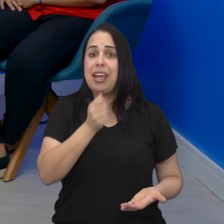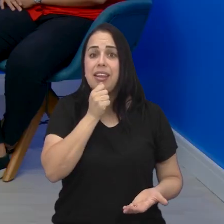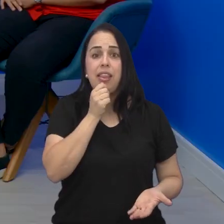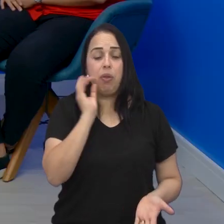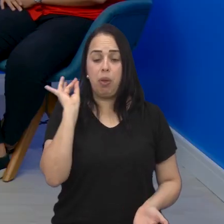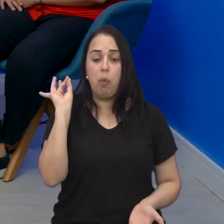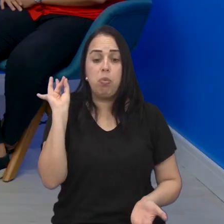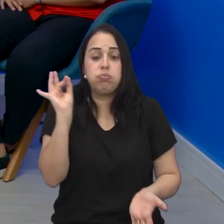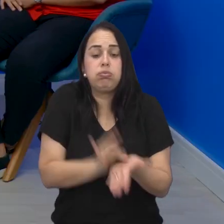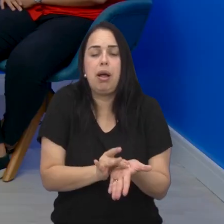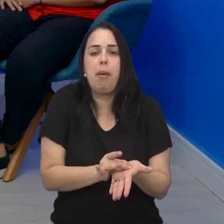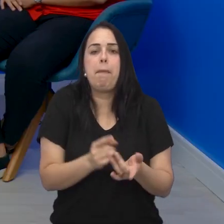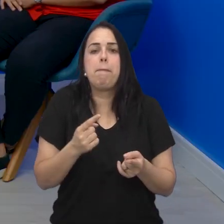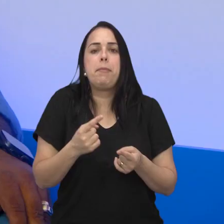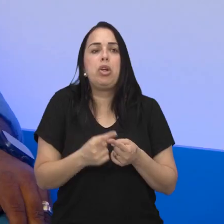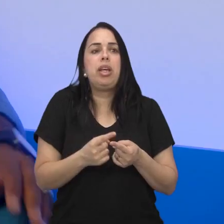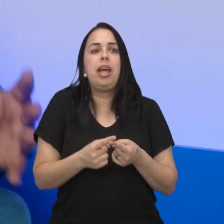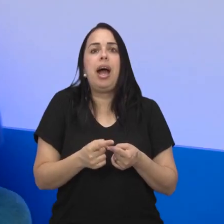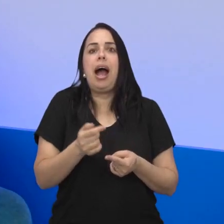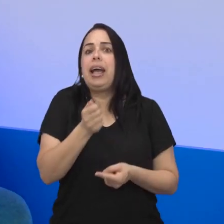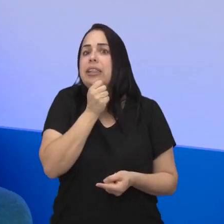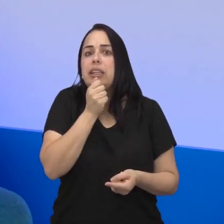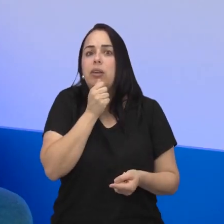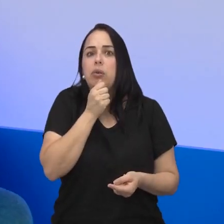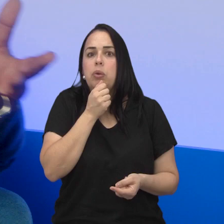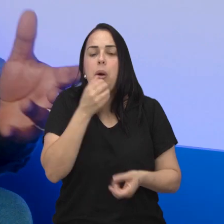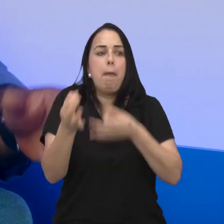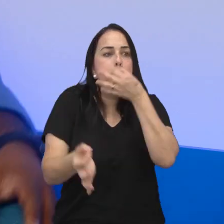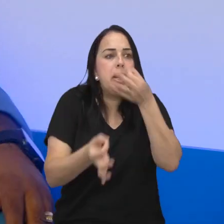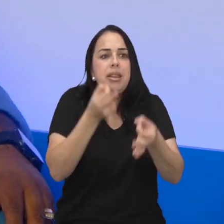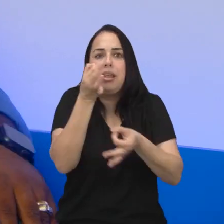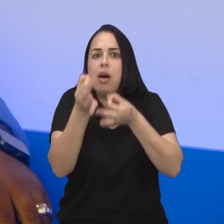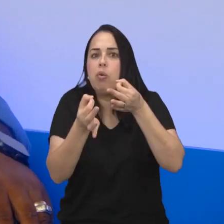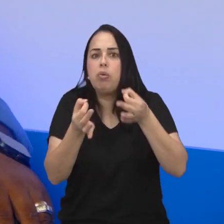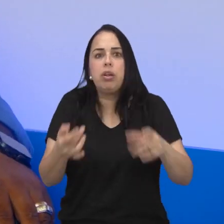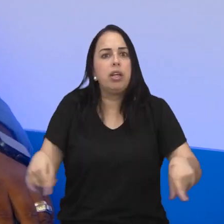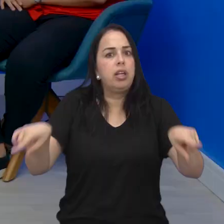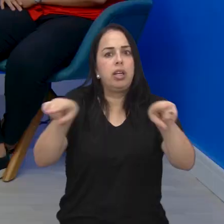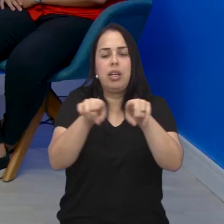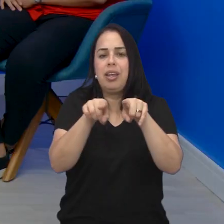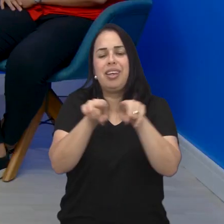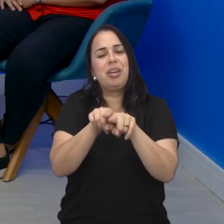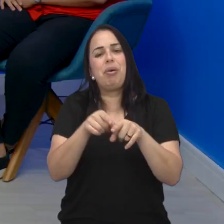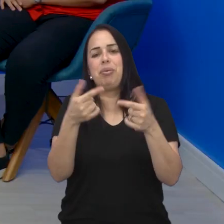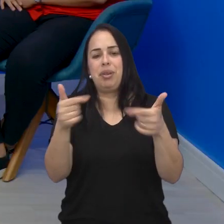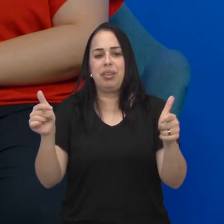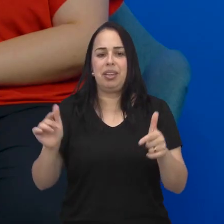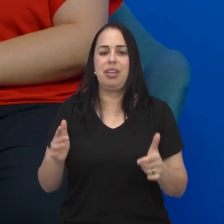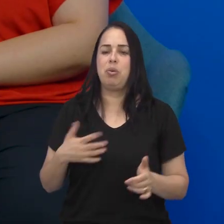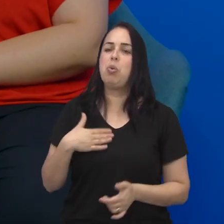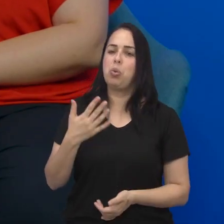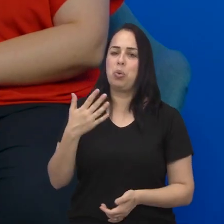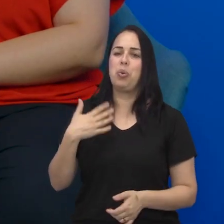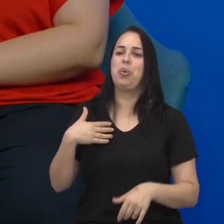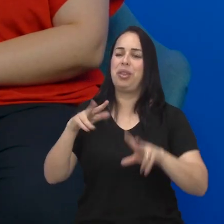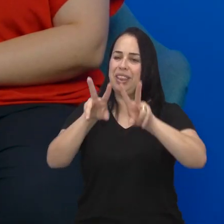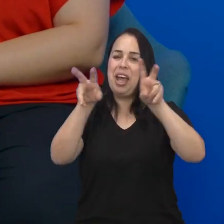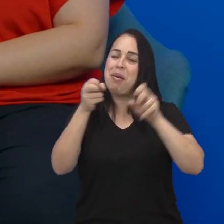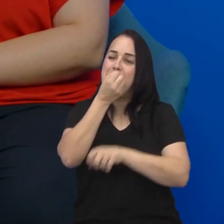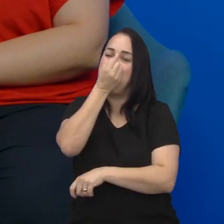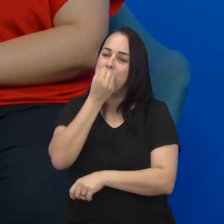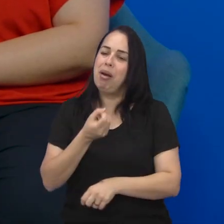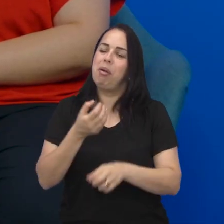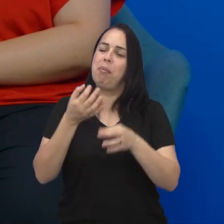não concretizou por conta, né, que não chegou num consenso. Perfeito. Né? Então, Alexandre, o assunto é muito bom, a gente vê que rende,